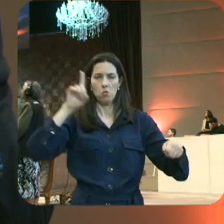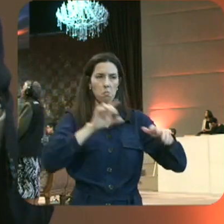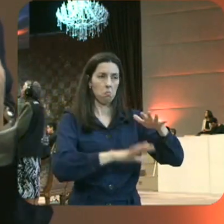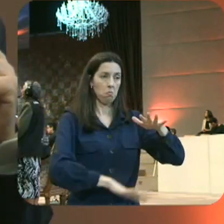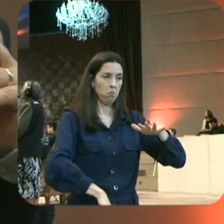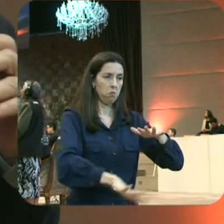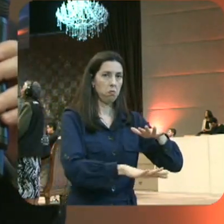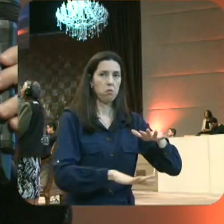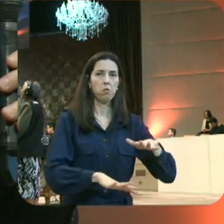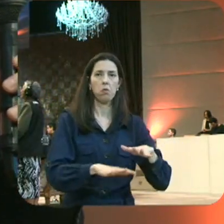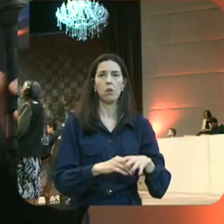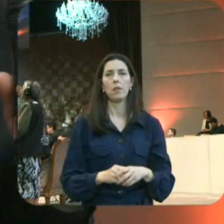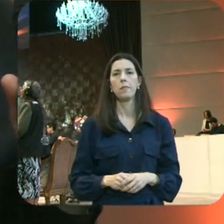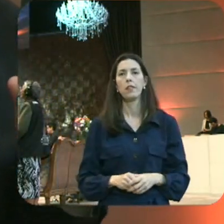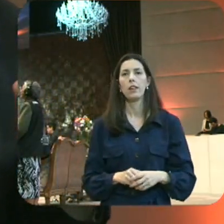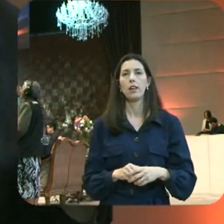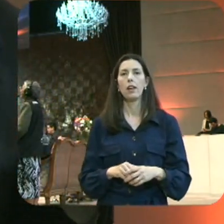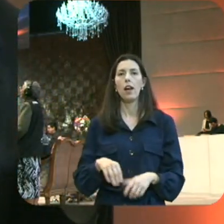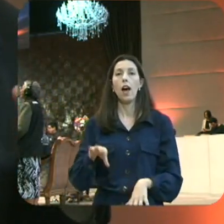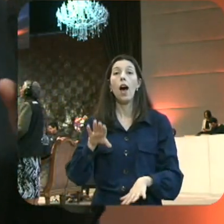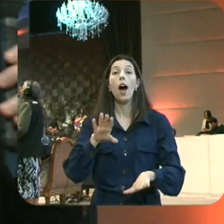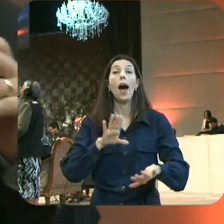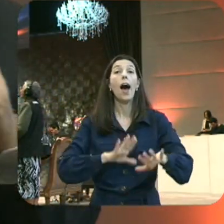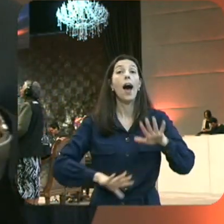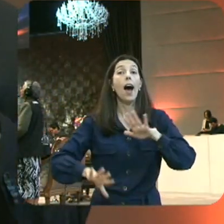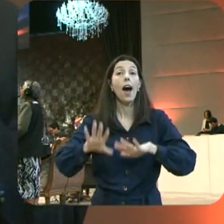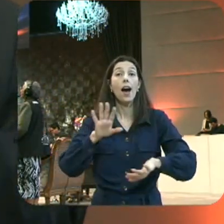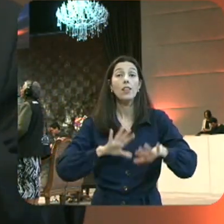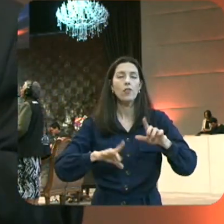às vezes uma série de televisão do que Deus.